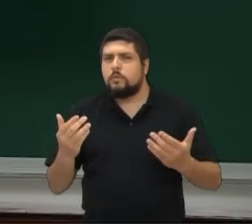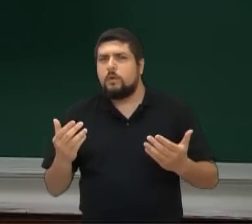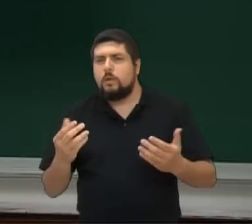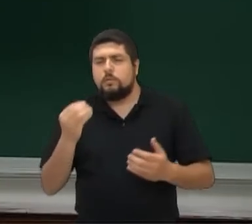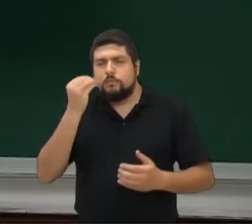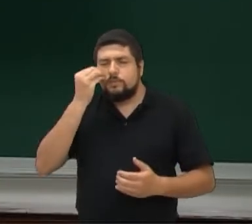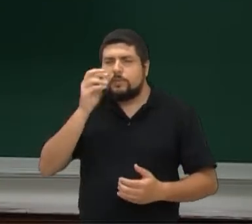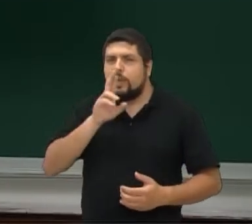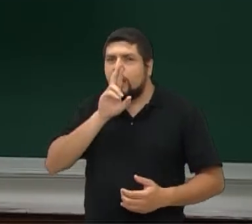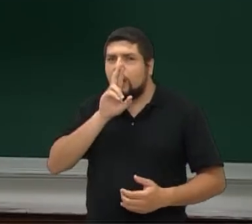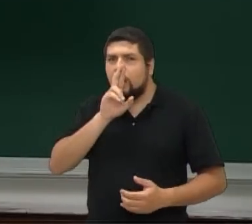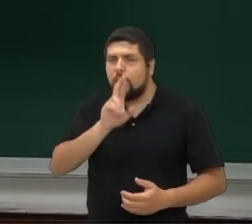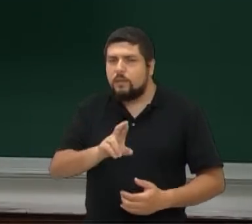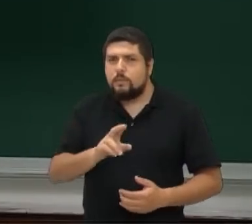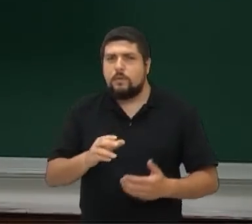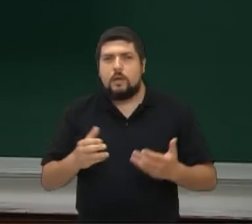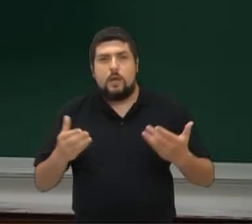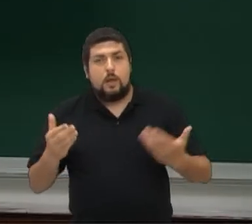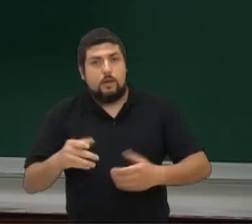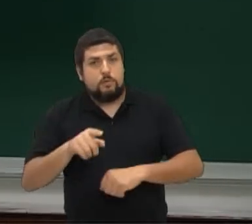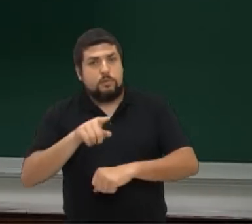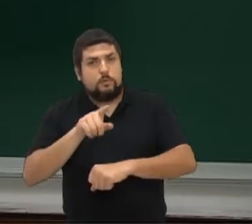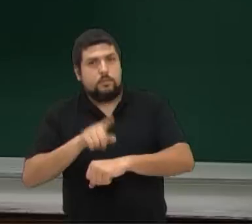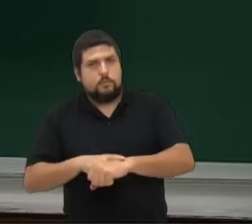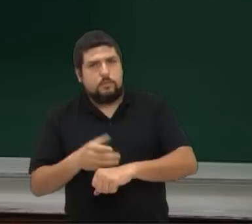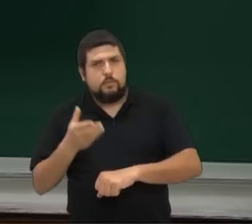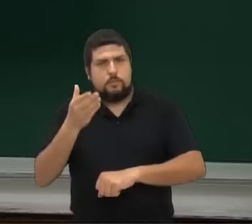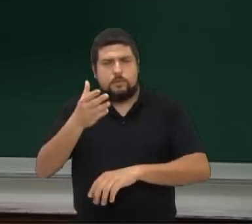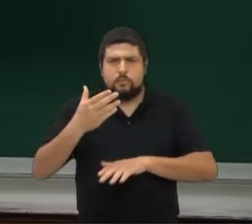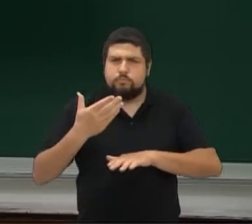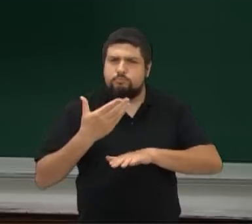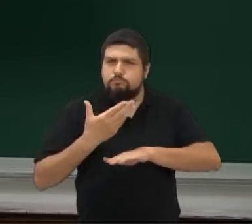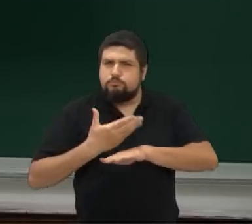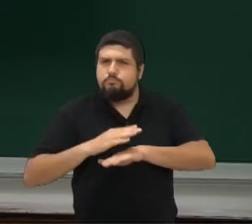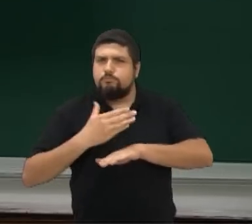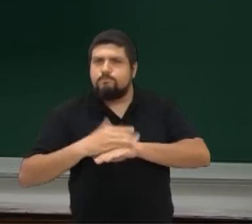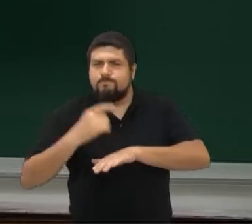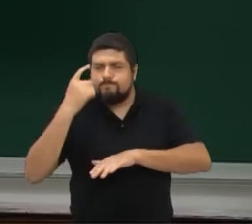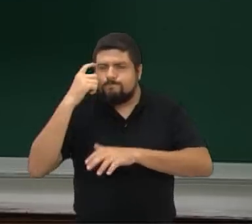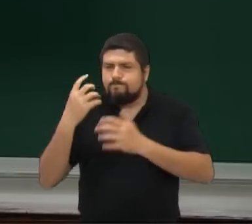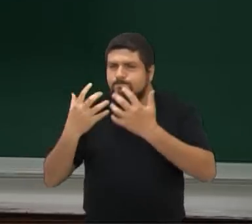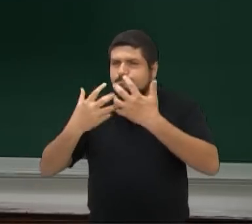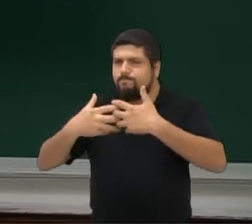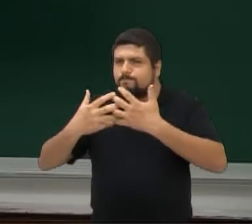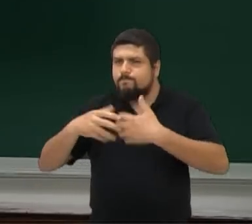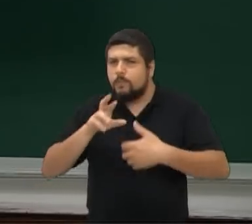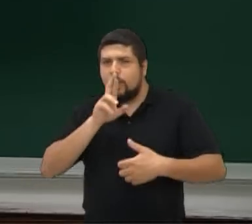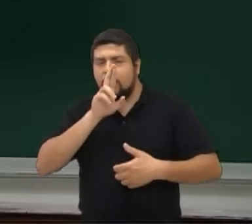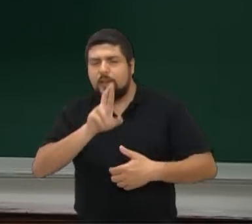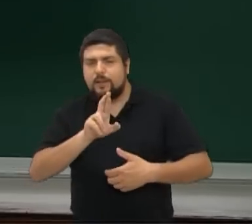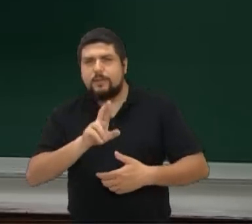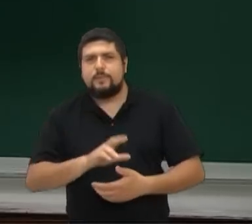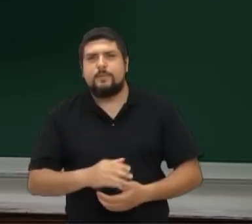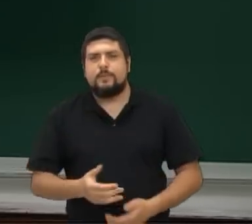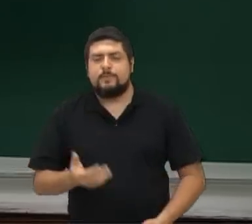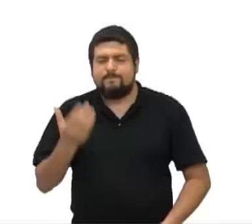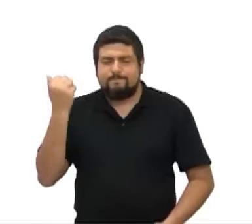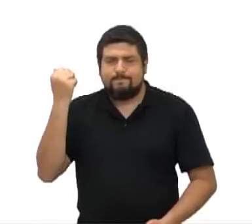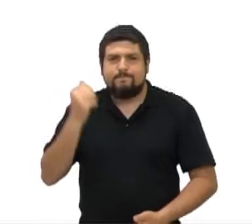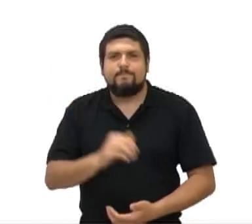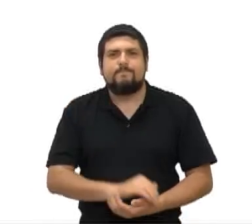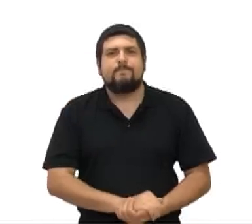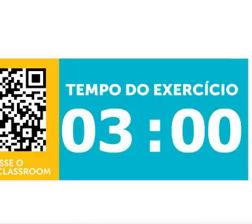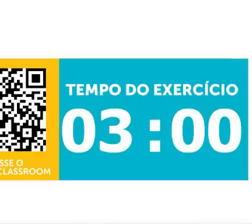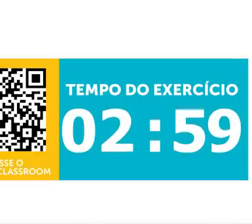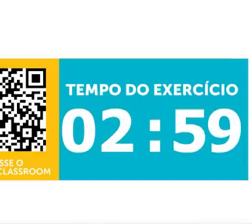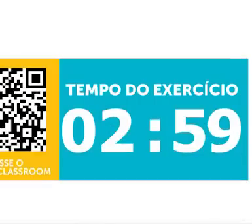tabelinha, ok? Então, a professora vai dar um tempinho para vocês pensarem e fazerem o exercício. Até mais!